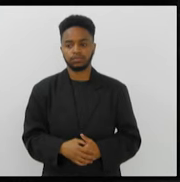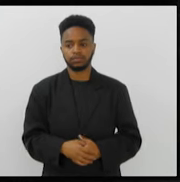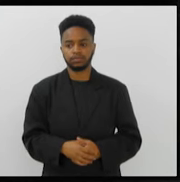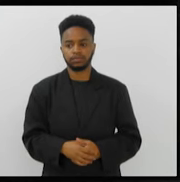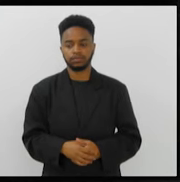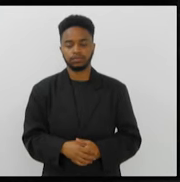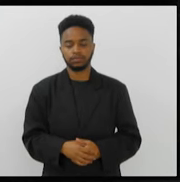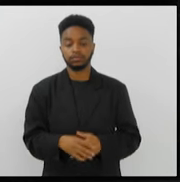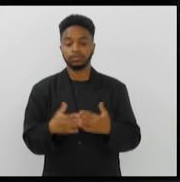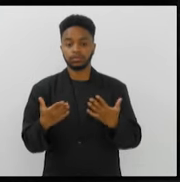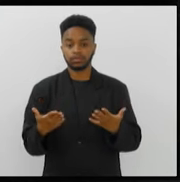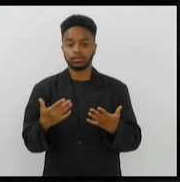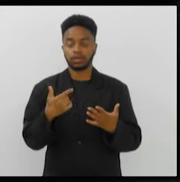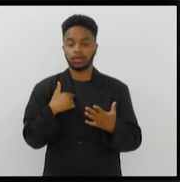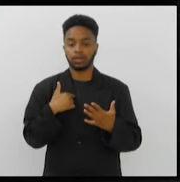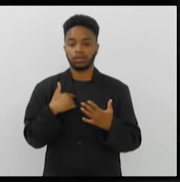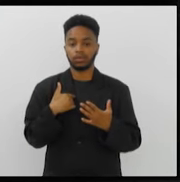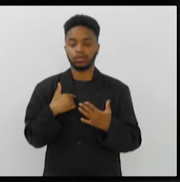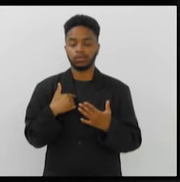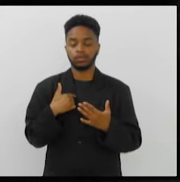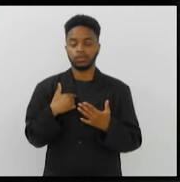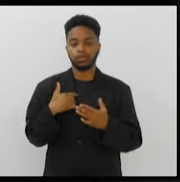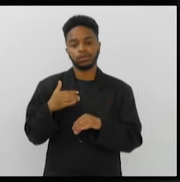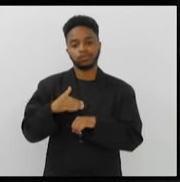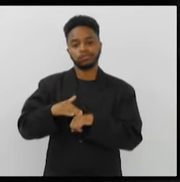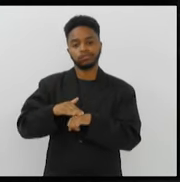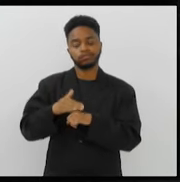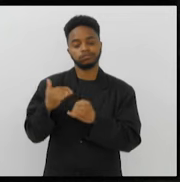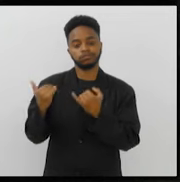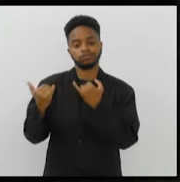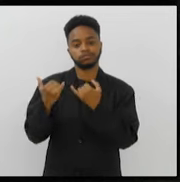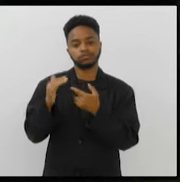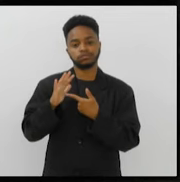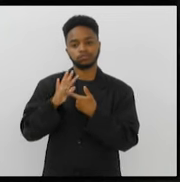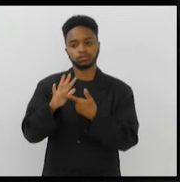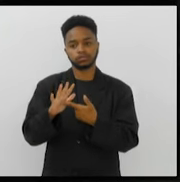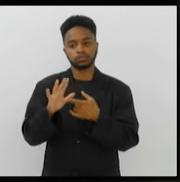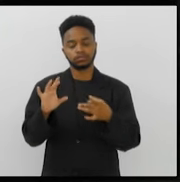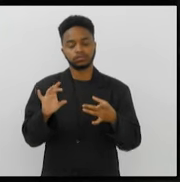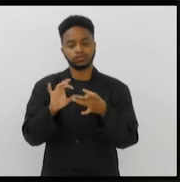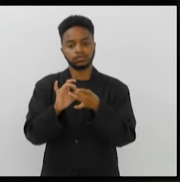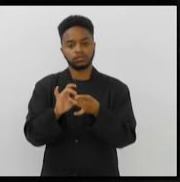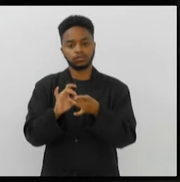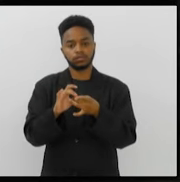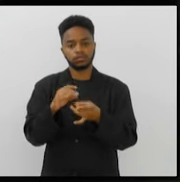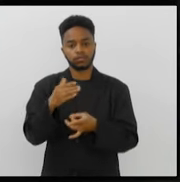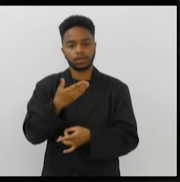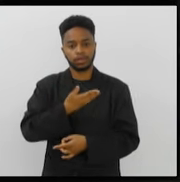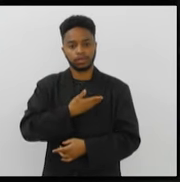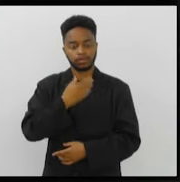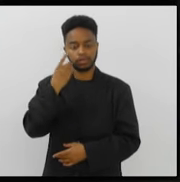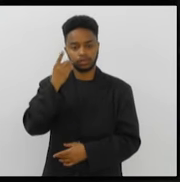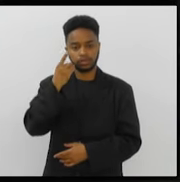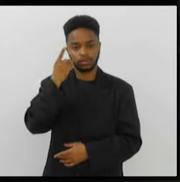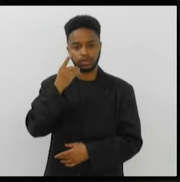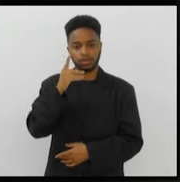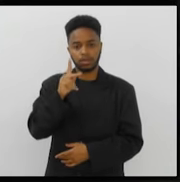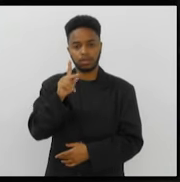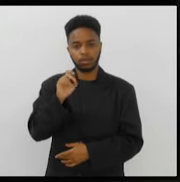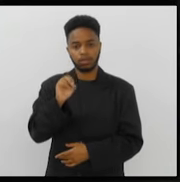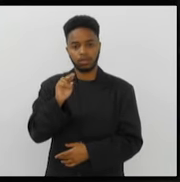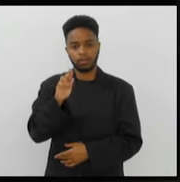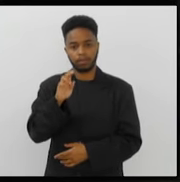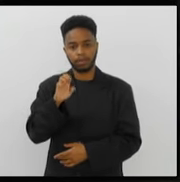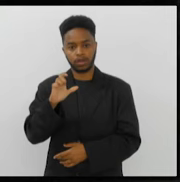E aí, parafraseando, fazendo grifo ao que o nobre amigo deputado Filipe Albel falou,